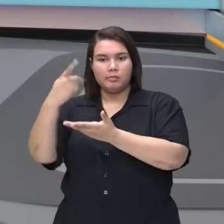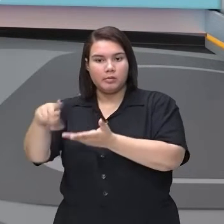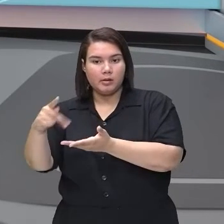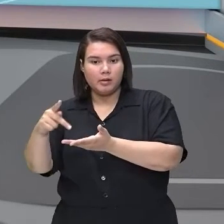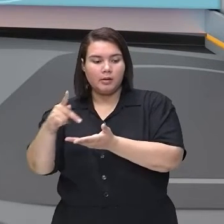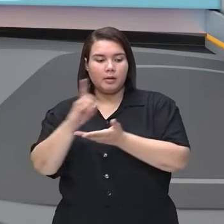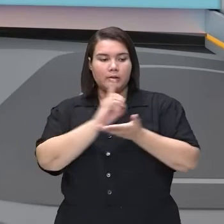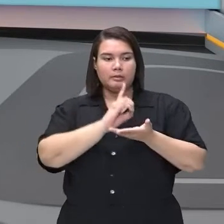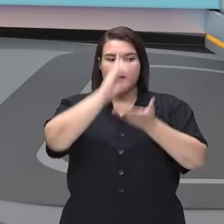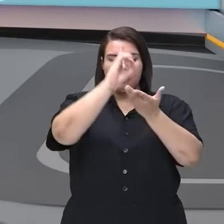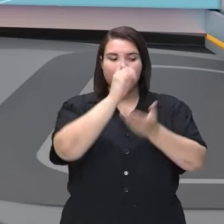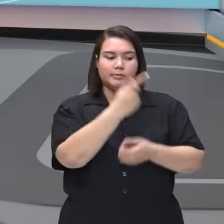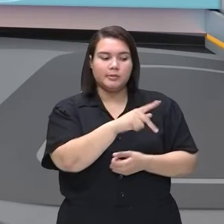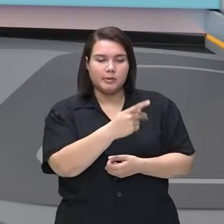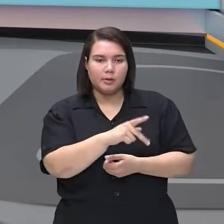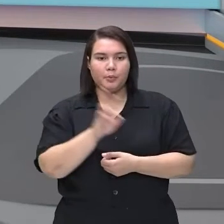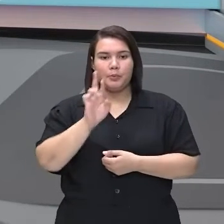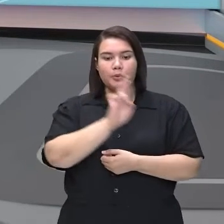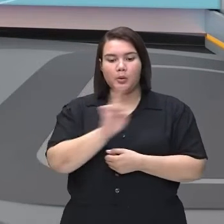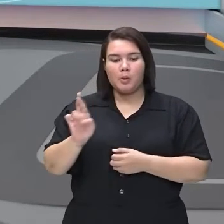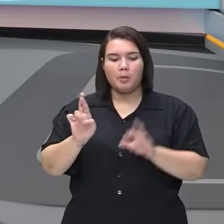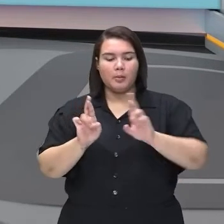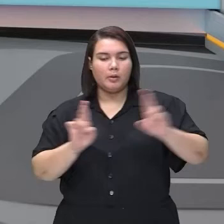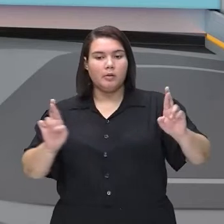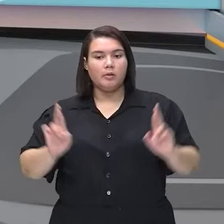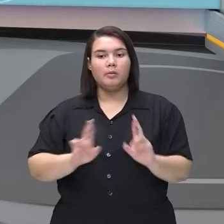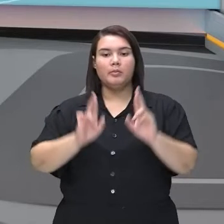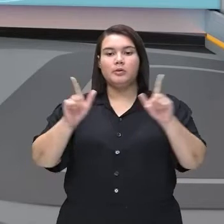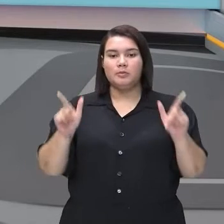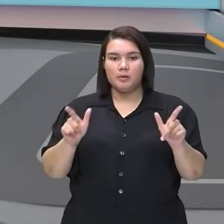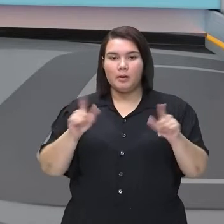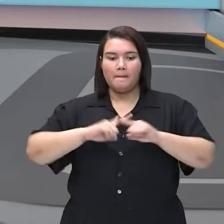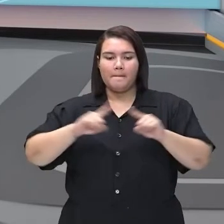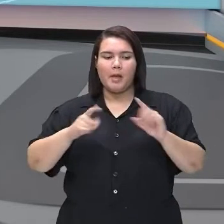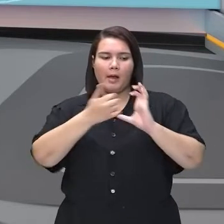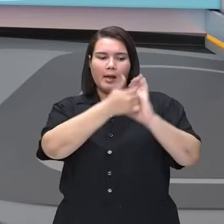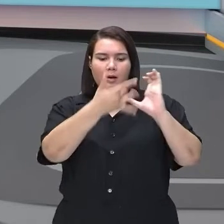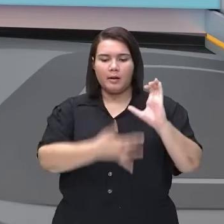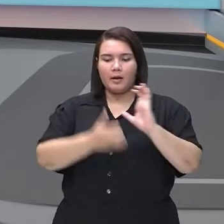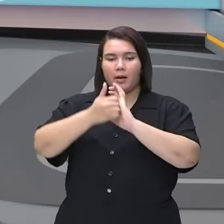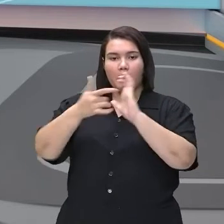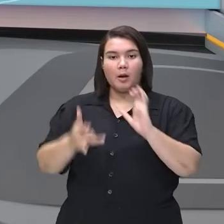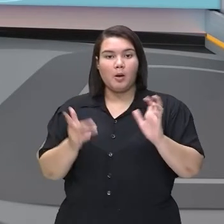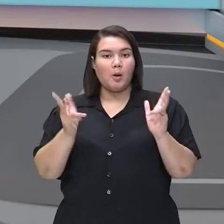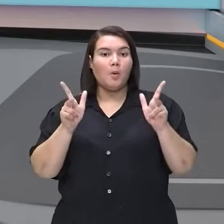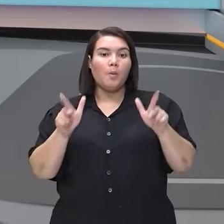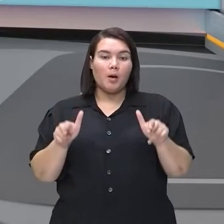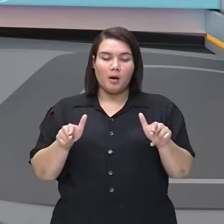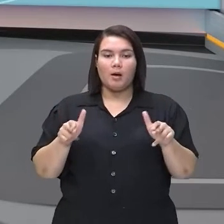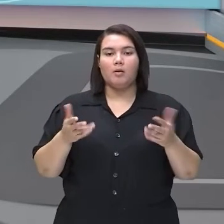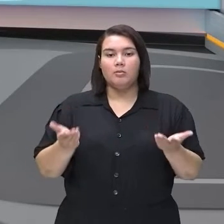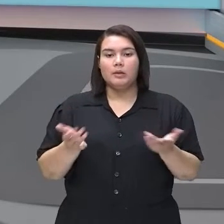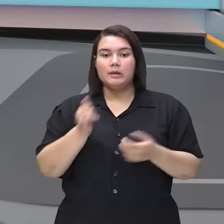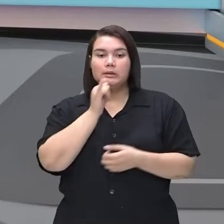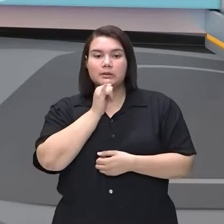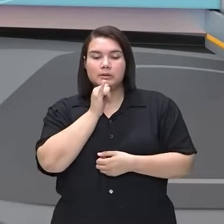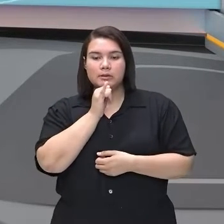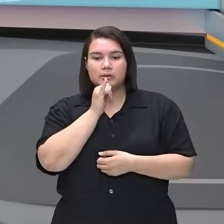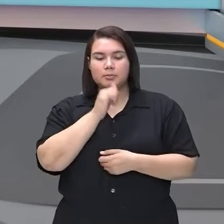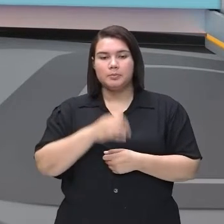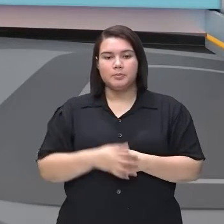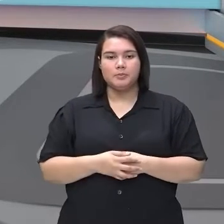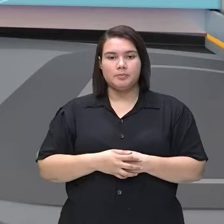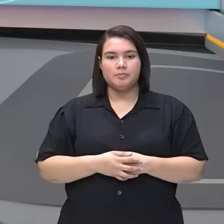gente vai ter nomes diferentes para deuses com as mesmas características. Por exemplo, nós vamos